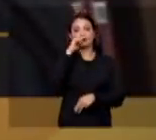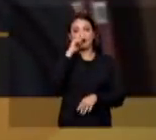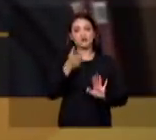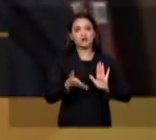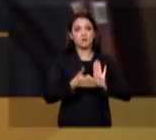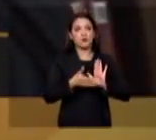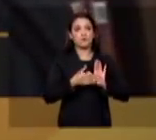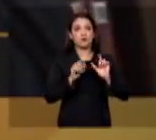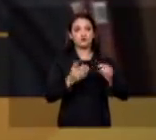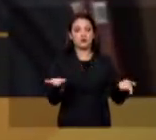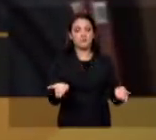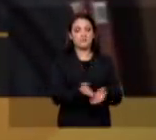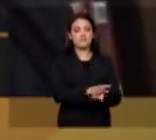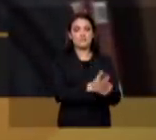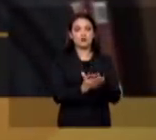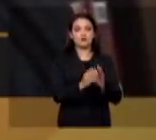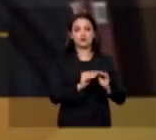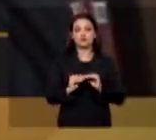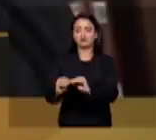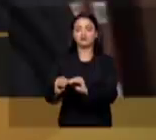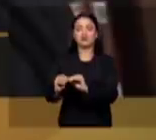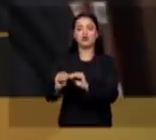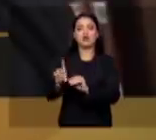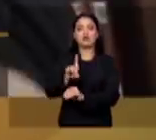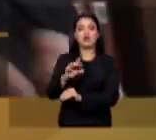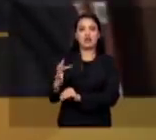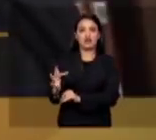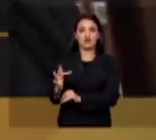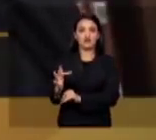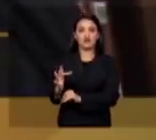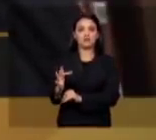enviados para Brasília, Distrito Federal.